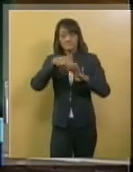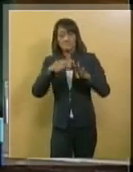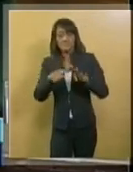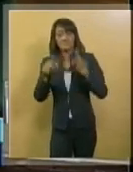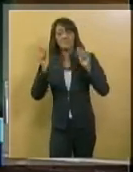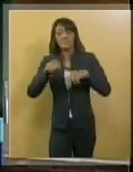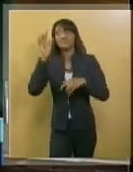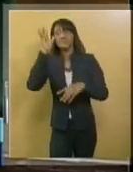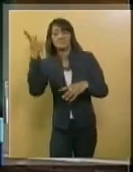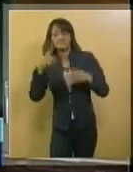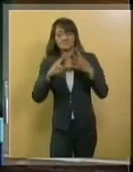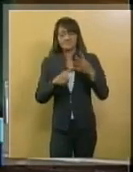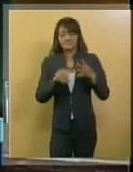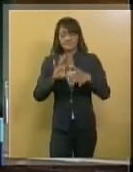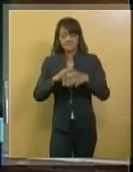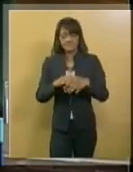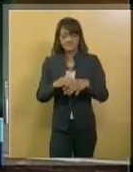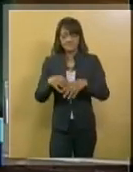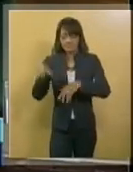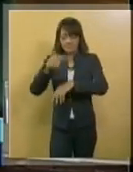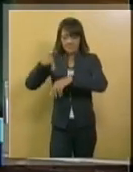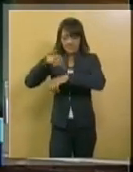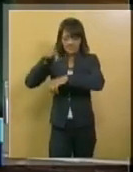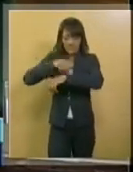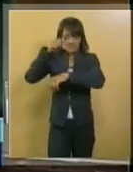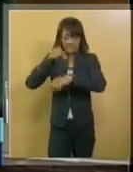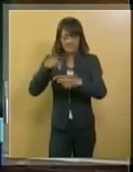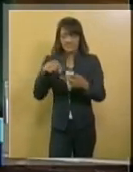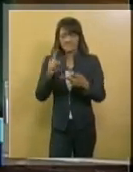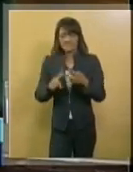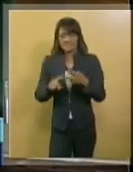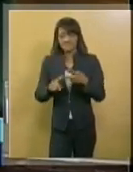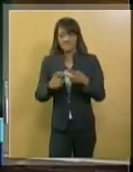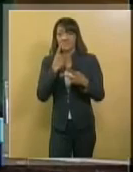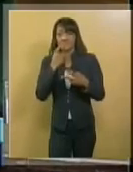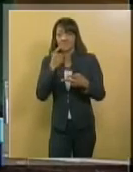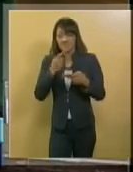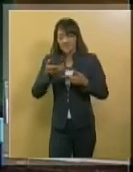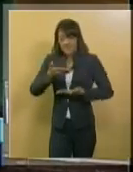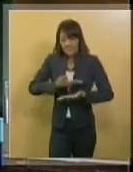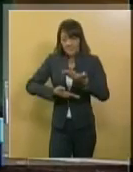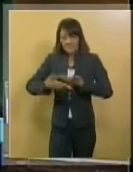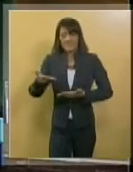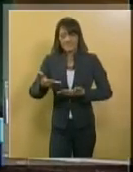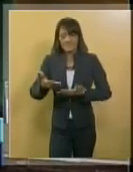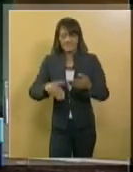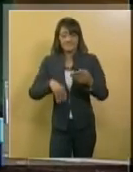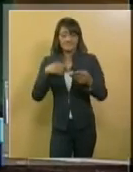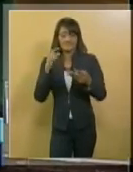contrair leishmaniose: mordida do flebótomos, transfusão de sangue no momento de janela,